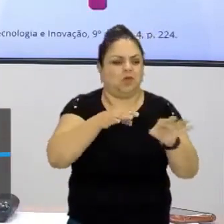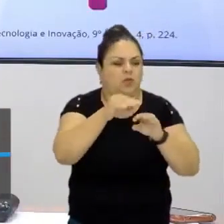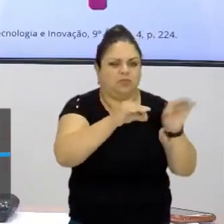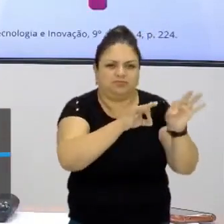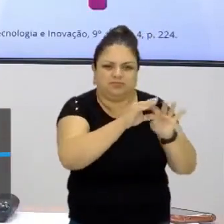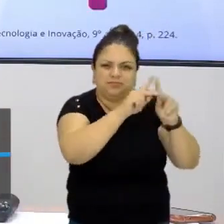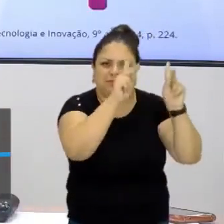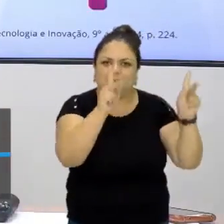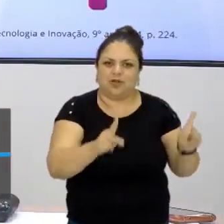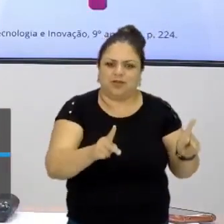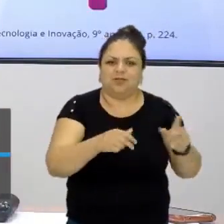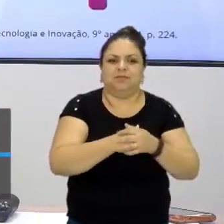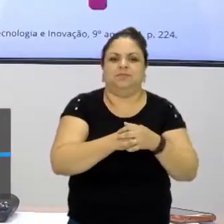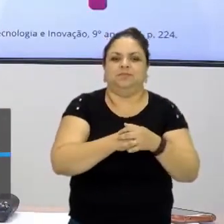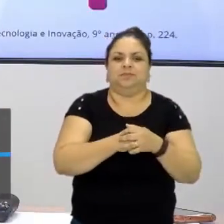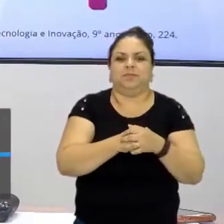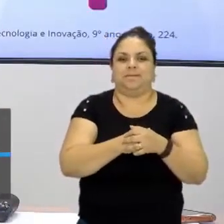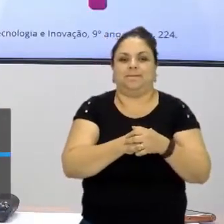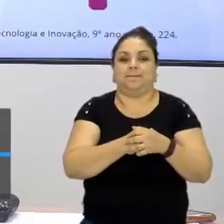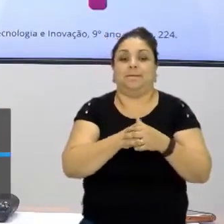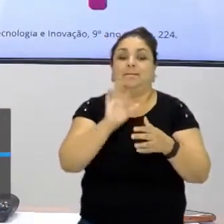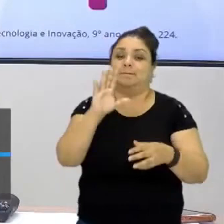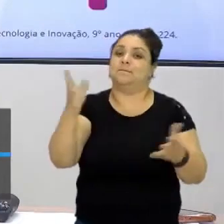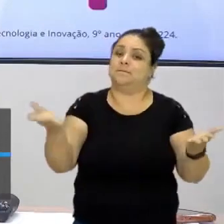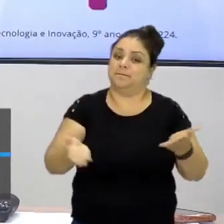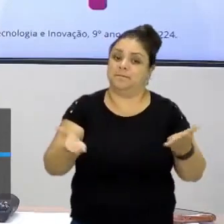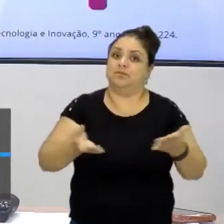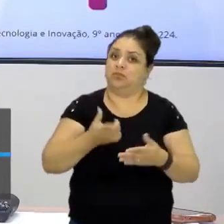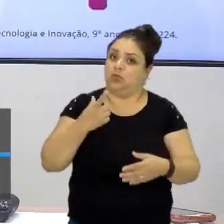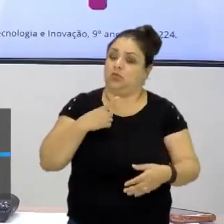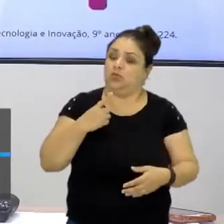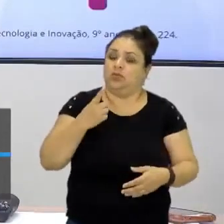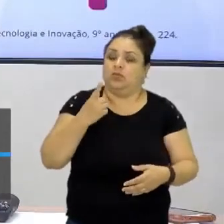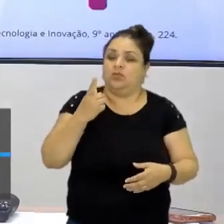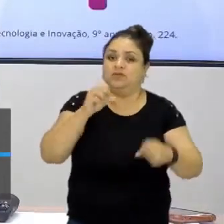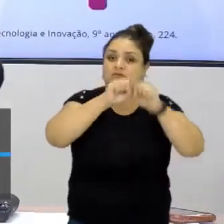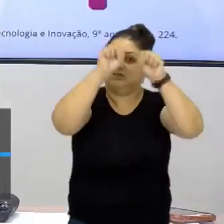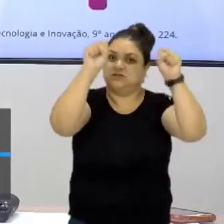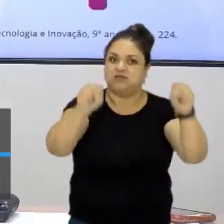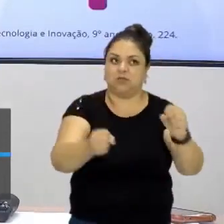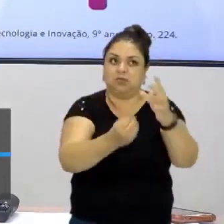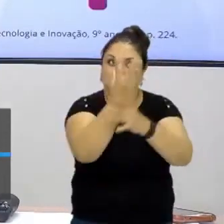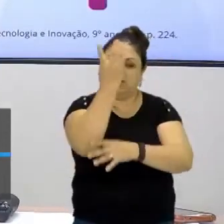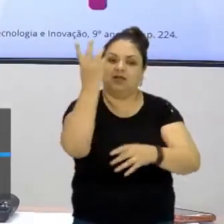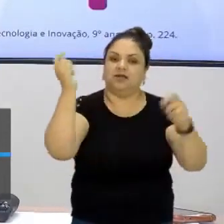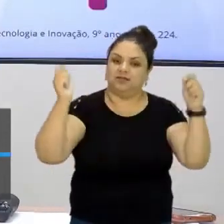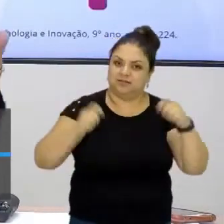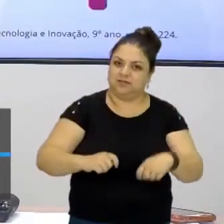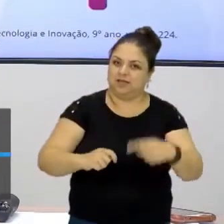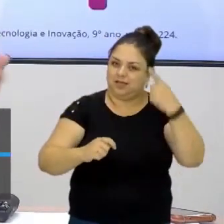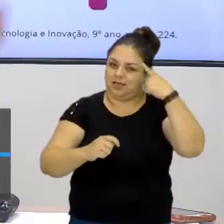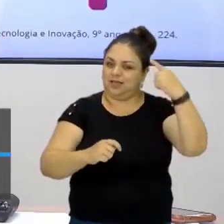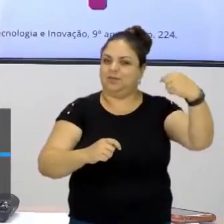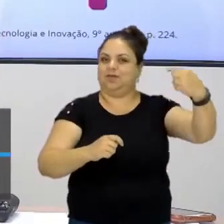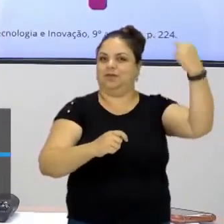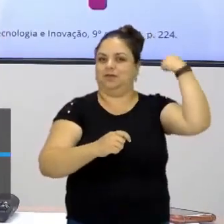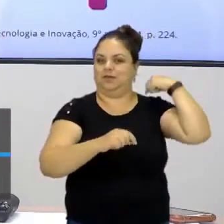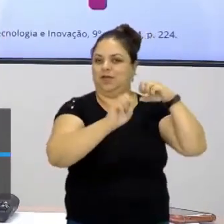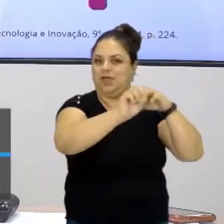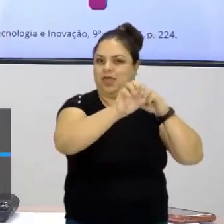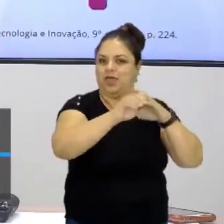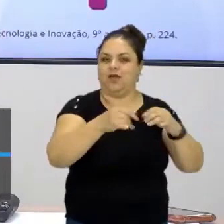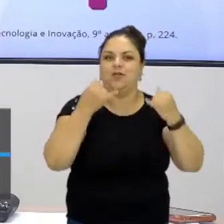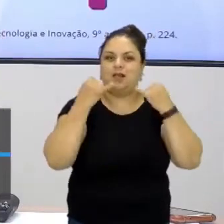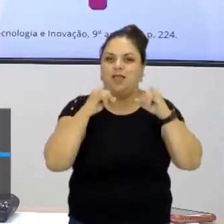complicadinho. Mas hoje a gente já vai conseguir aí montar um sistema, né? Utilizar aí as nossas aulas que a gente deu de elétrica, né? No